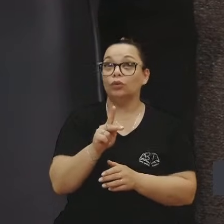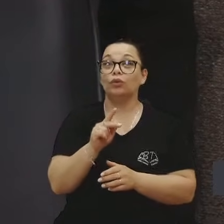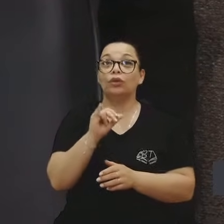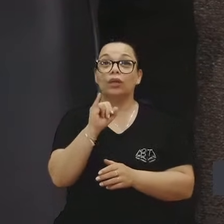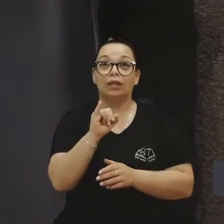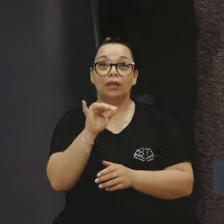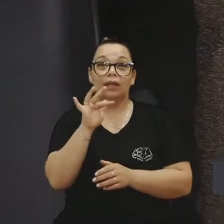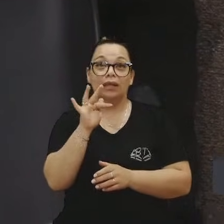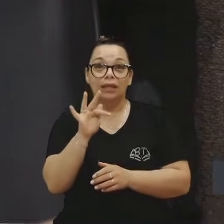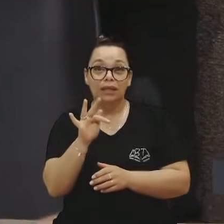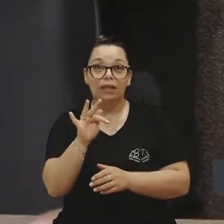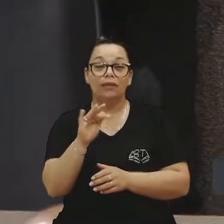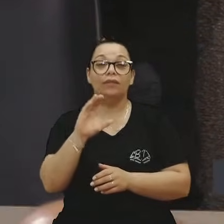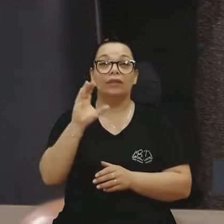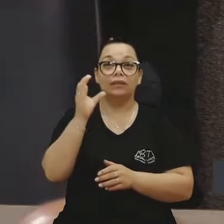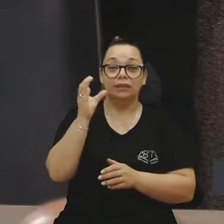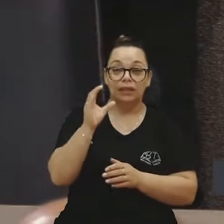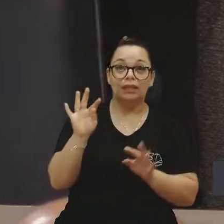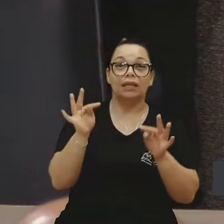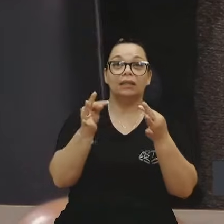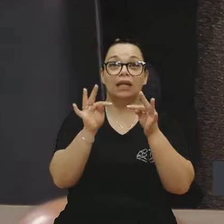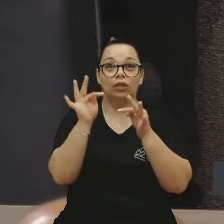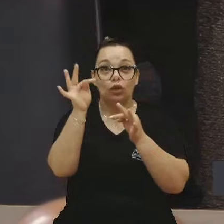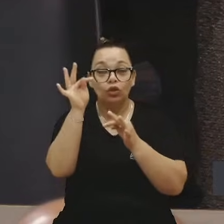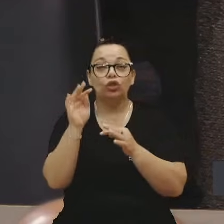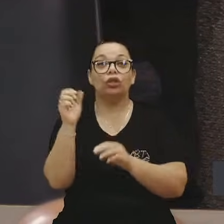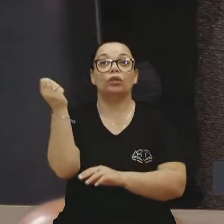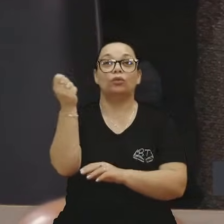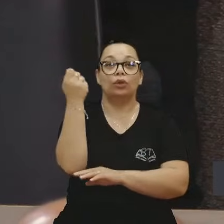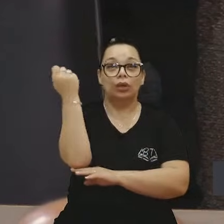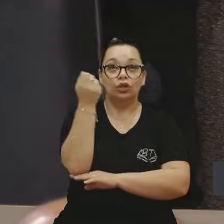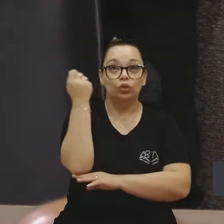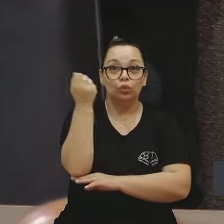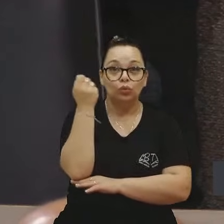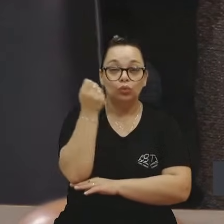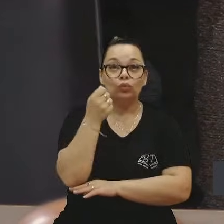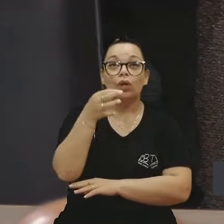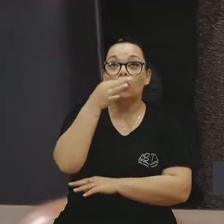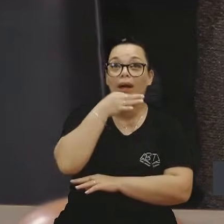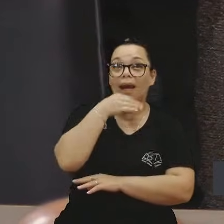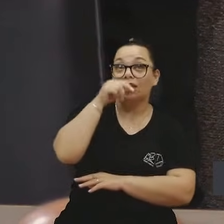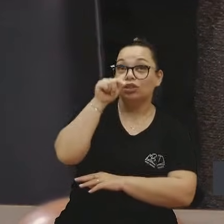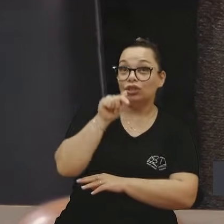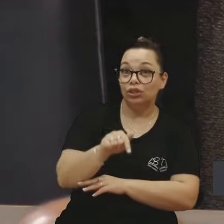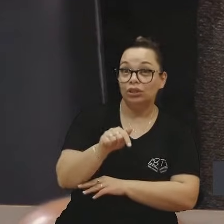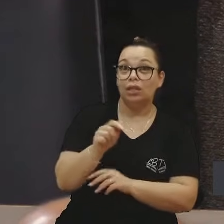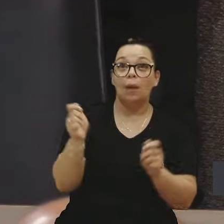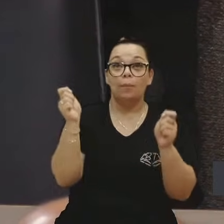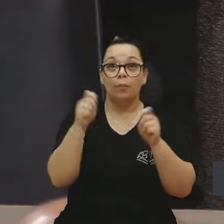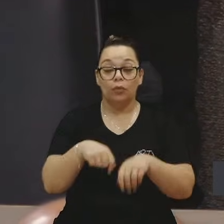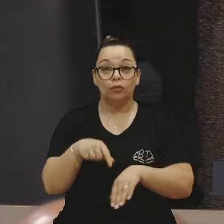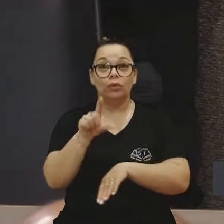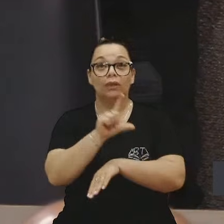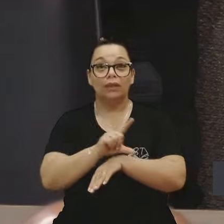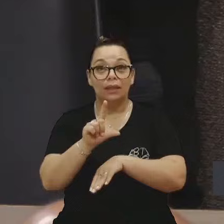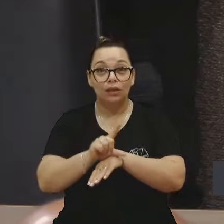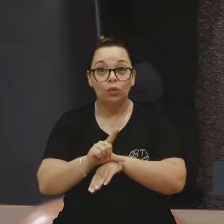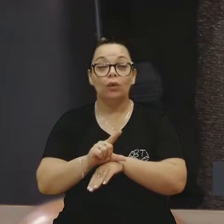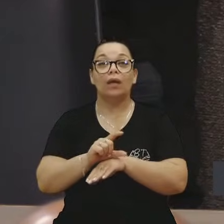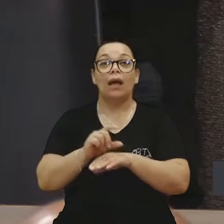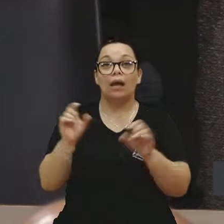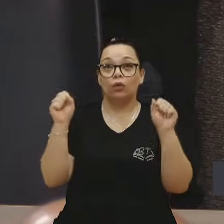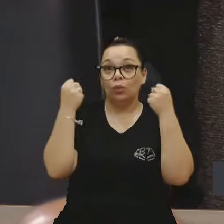de Educação, Ciência e Tecnologia do Rio Grande do Sul, Campus Caxias. Possui licenciatura plena em